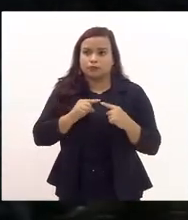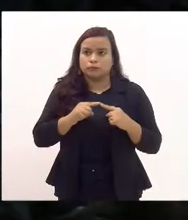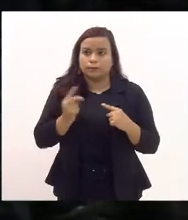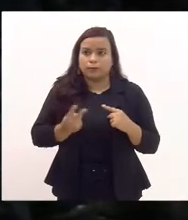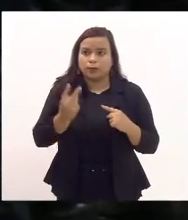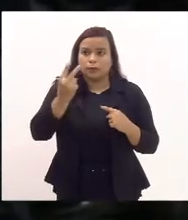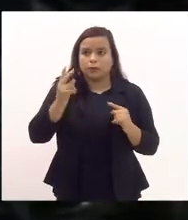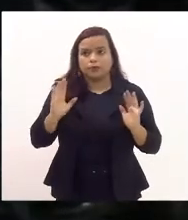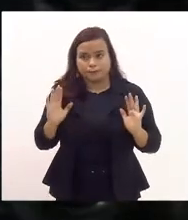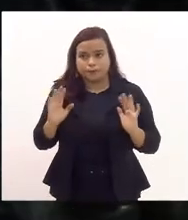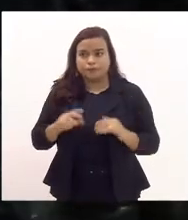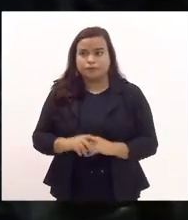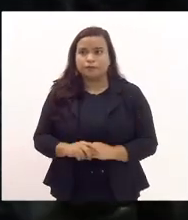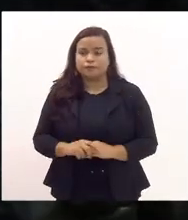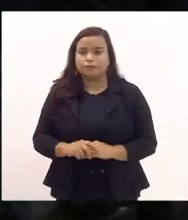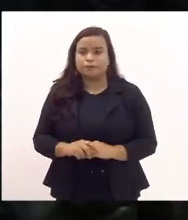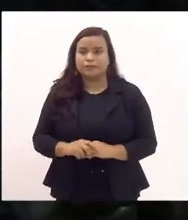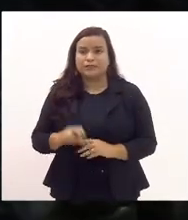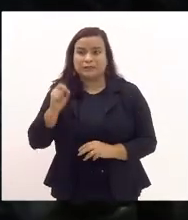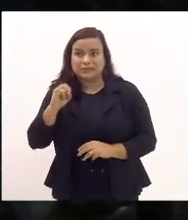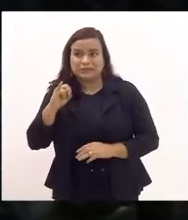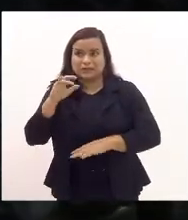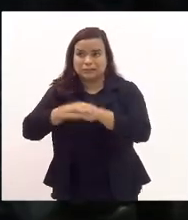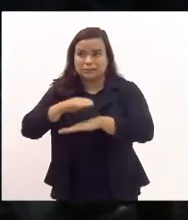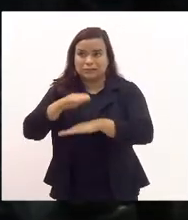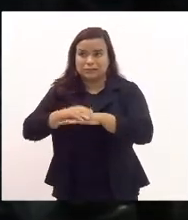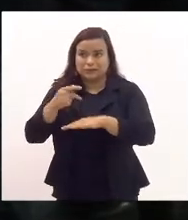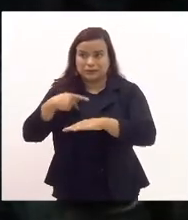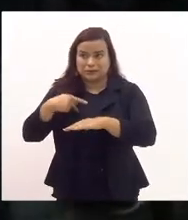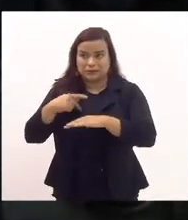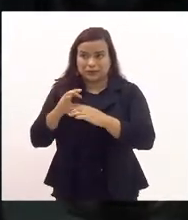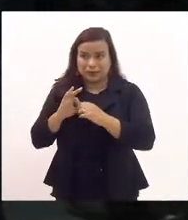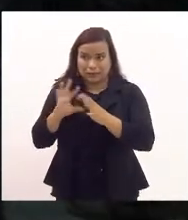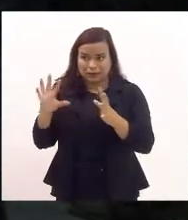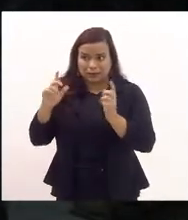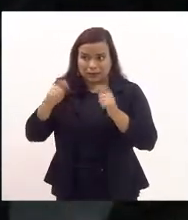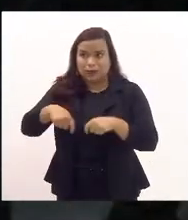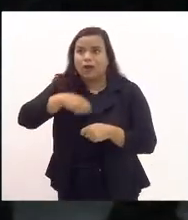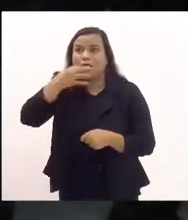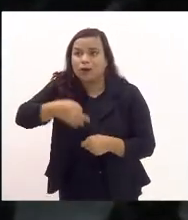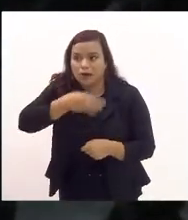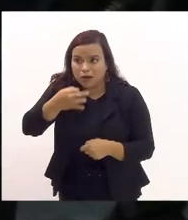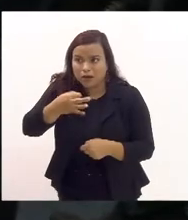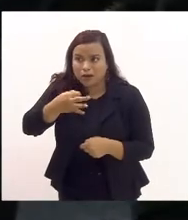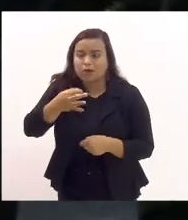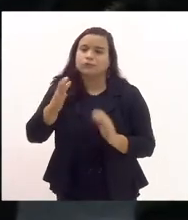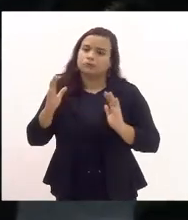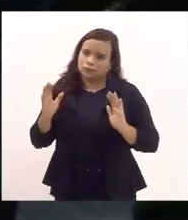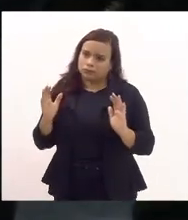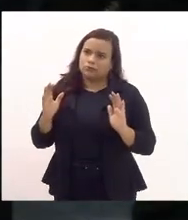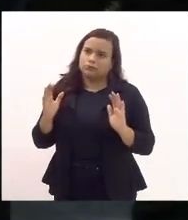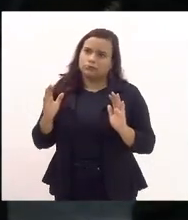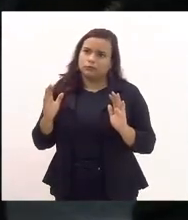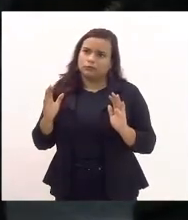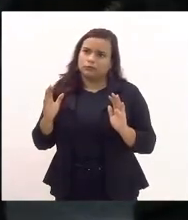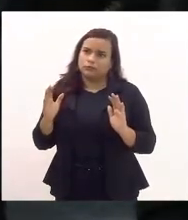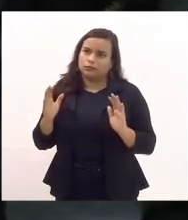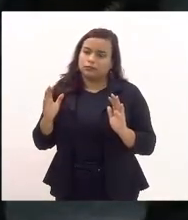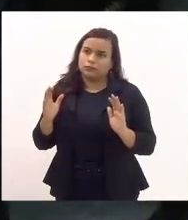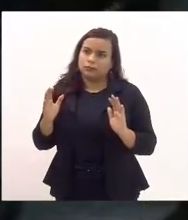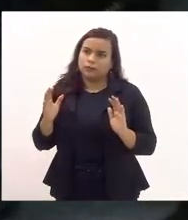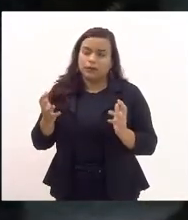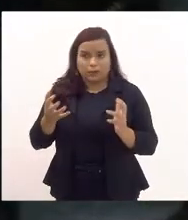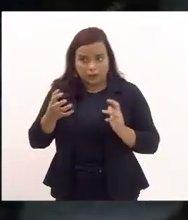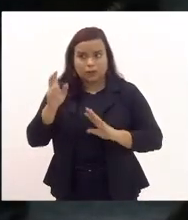valor Se dependesse do meu desejo e eu inclui